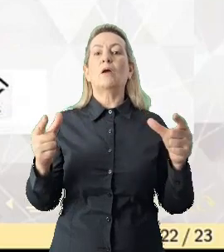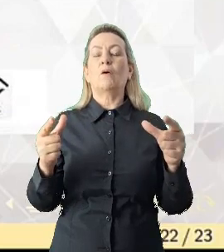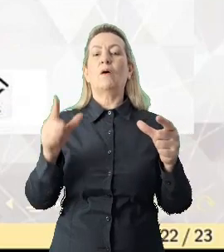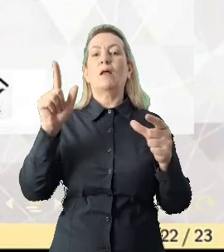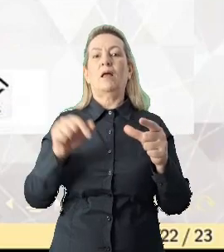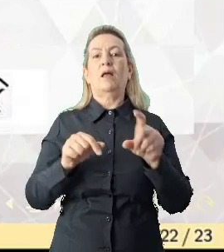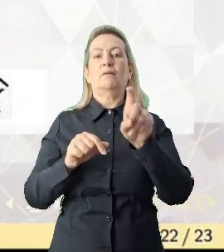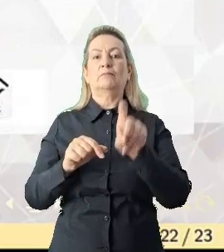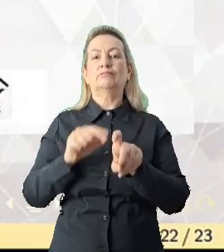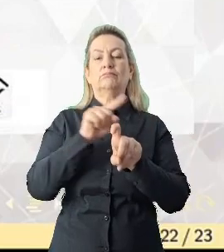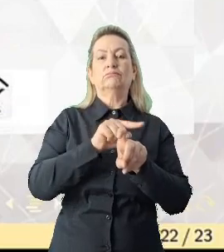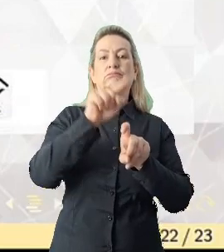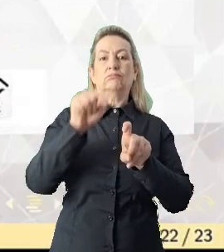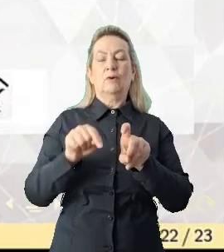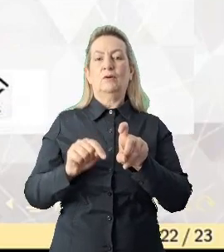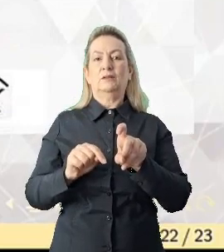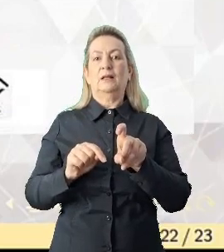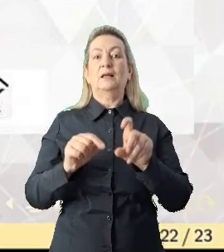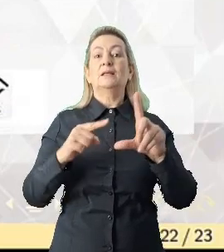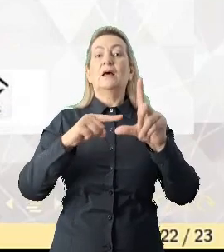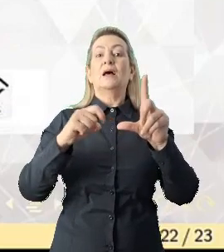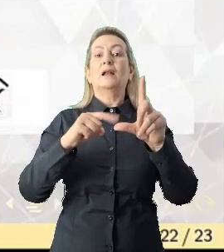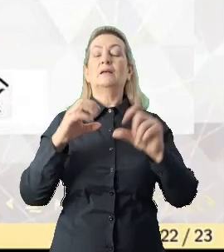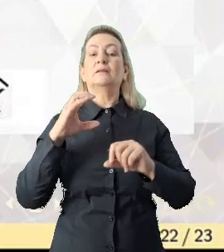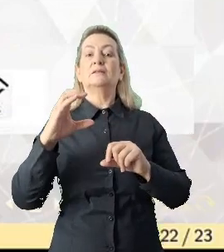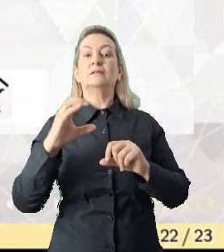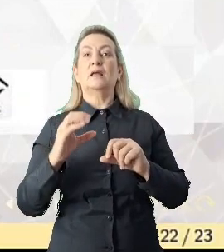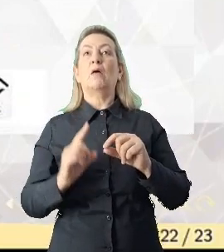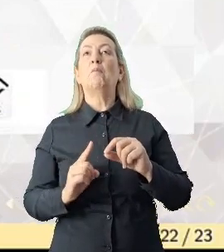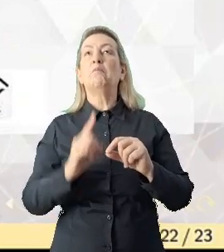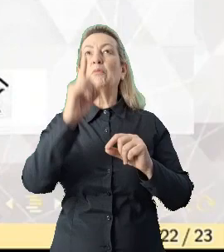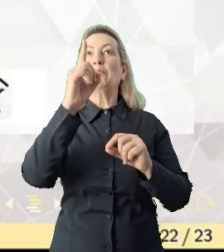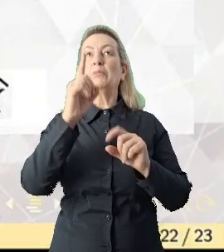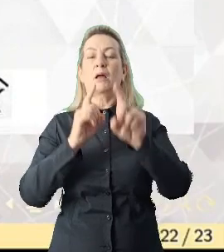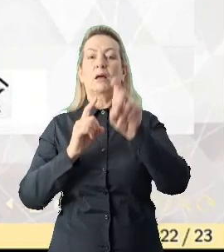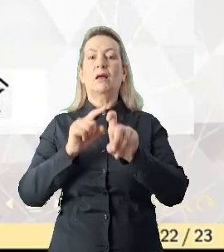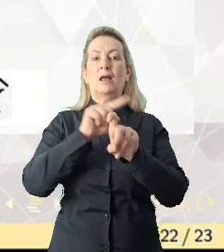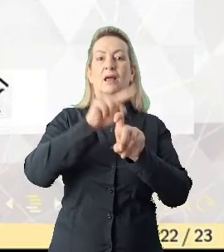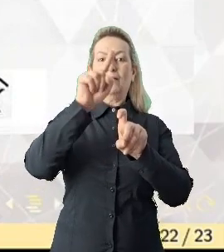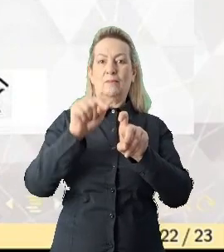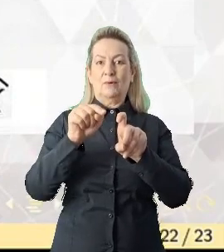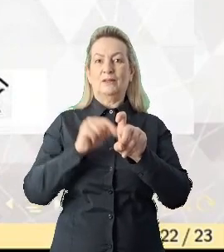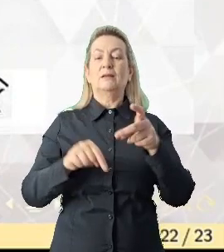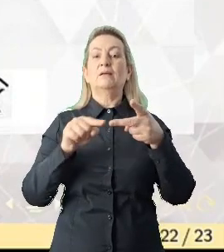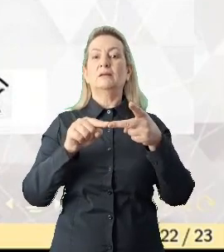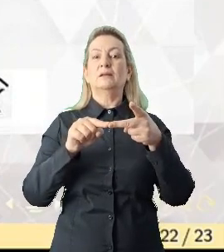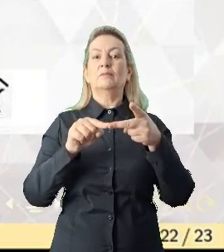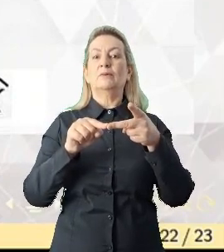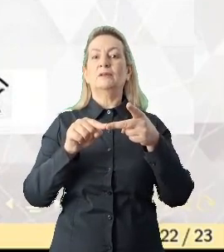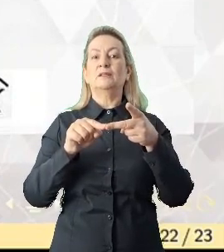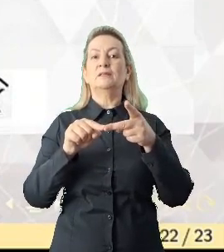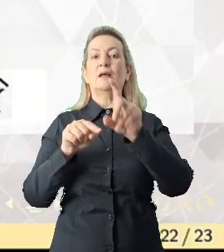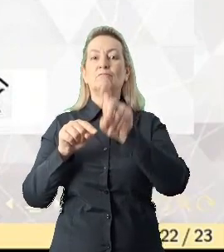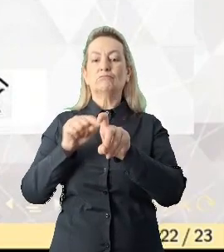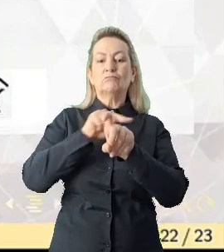moda é maior, ok? Quando você for para o caso C, você tem o pico mais alto, que é a moda.